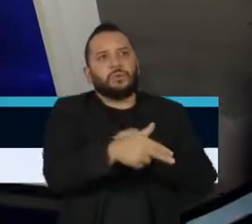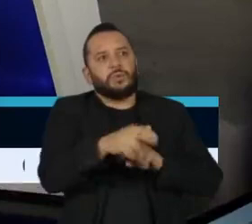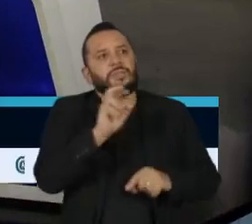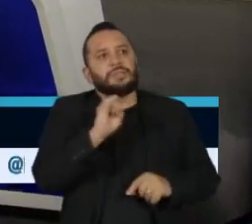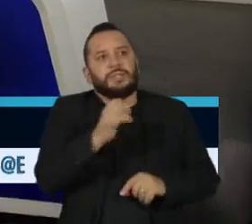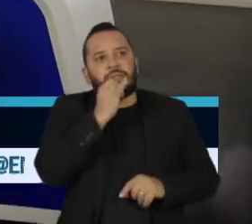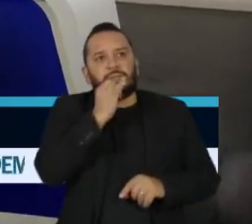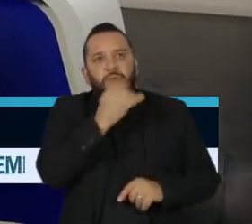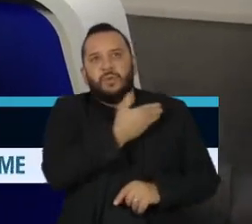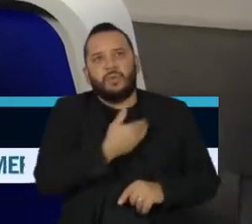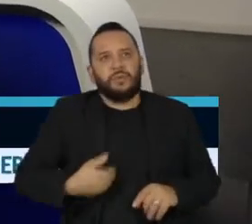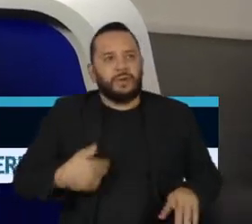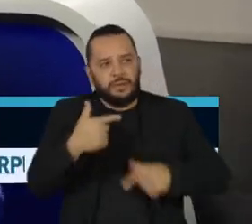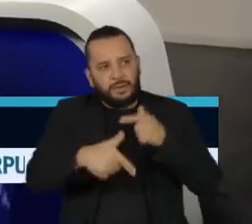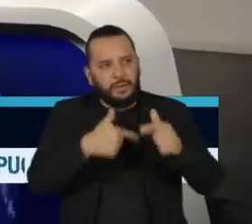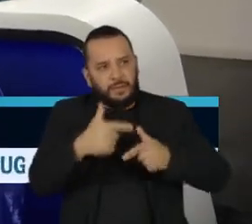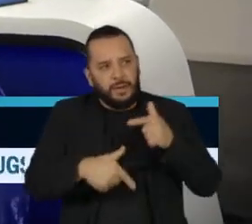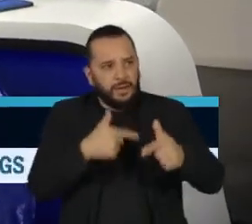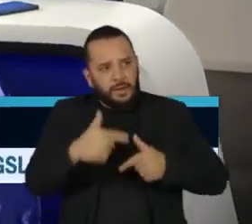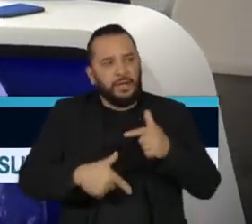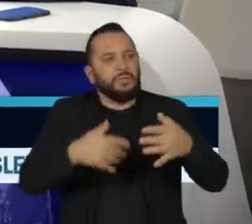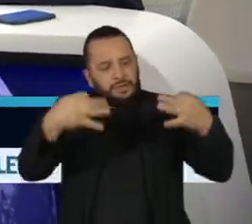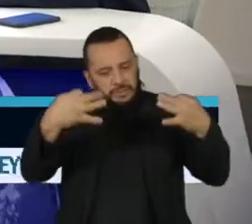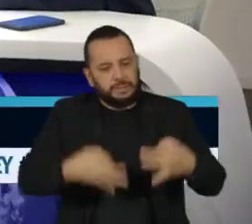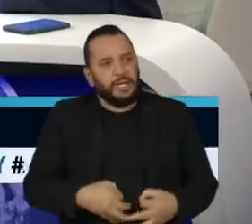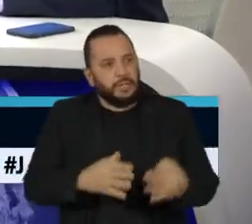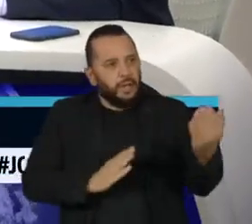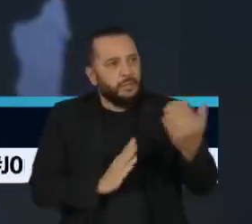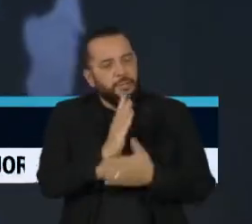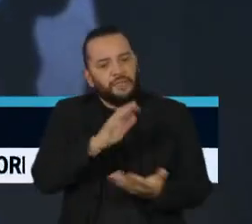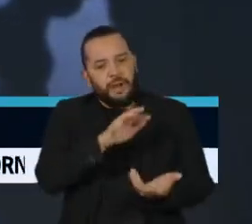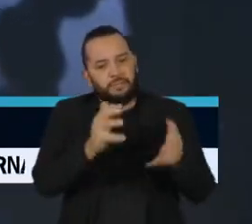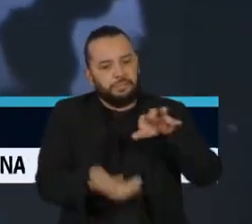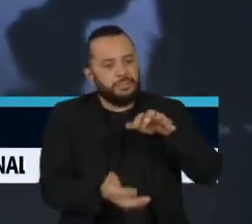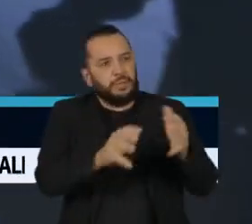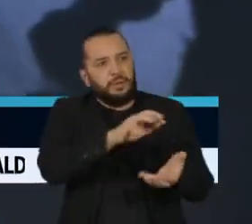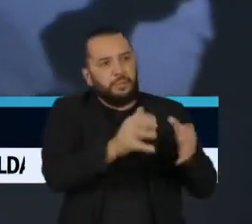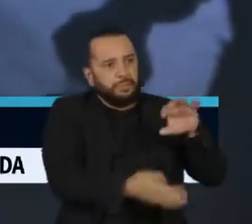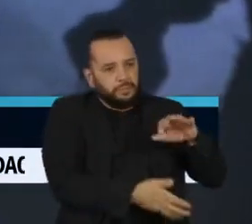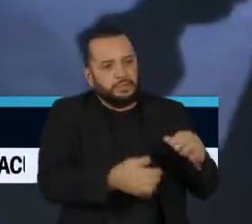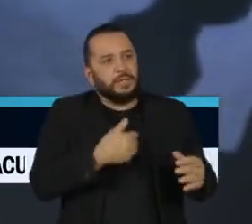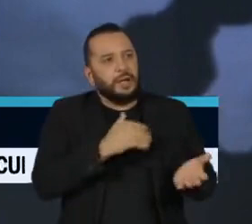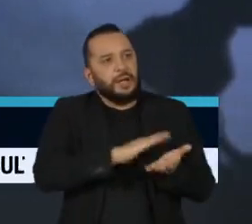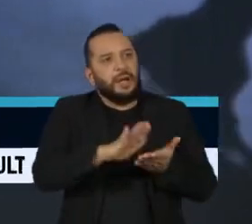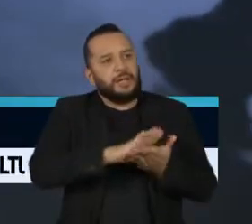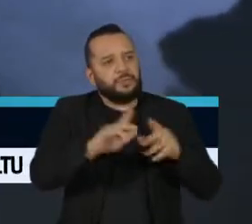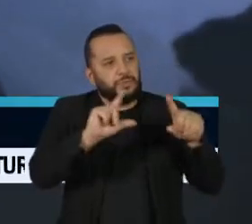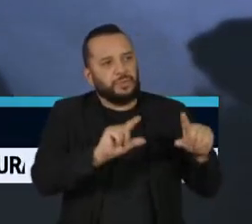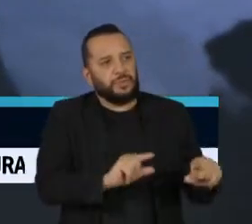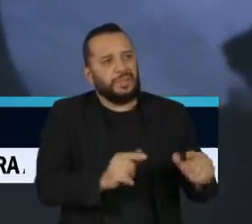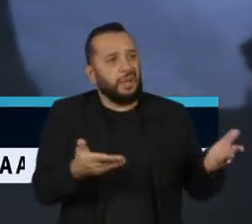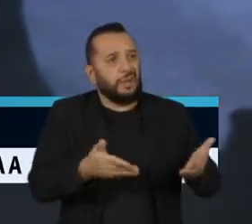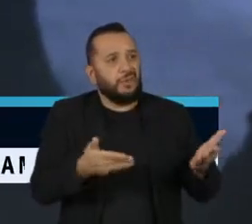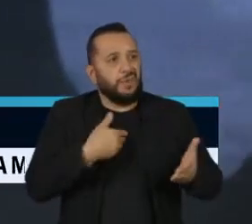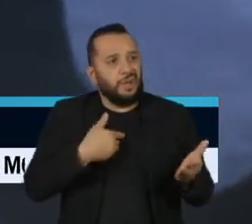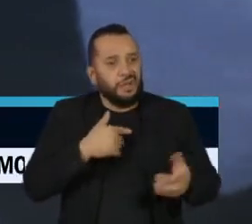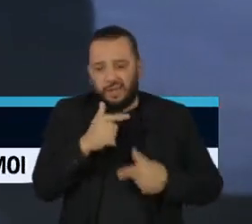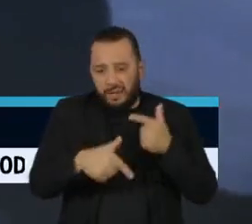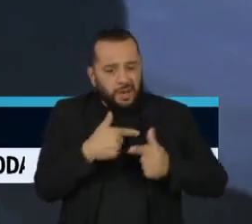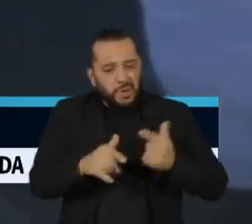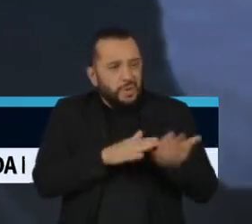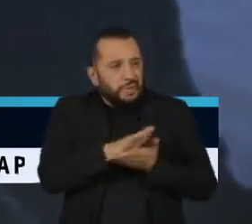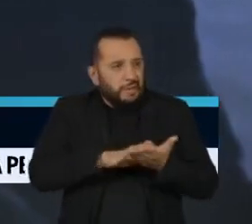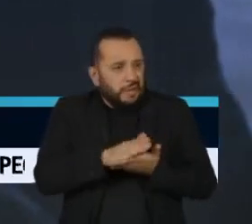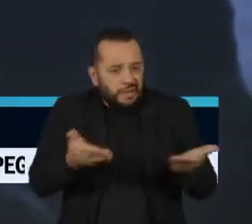para aprovar as reformas estruturantes, né, para reduzir as despesas obrigatórias, não estaria agora nesse aperto, nesse sufoco para